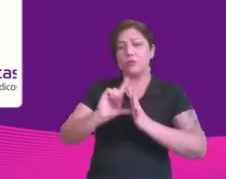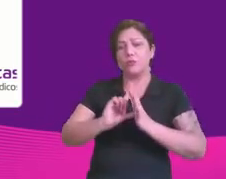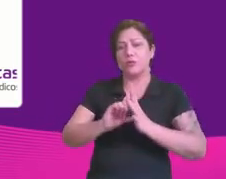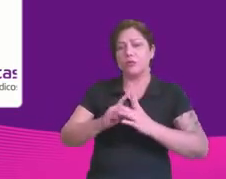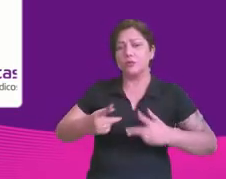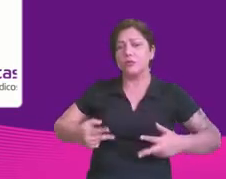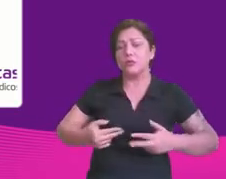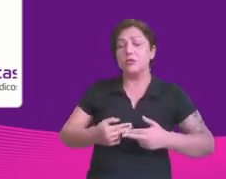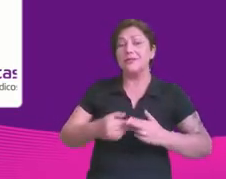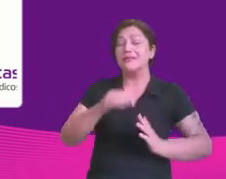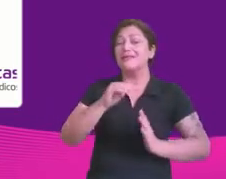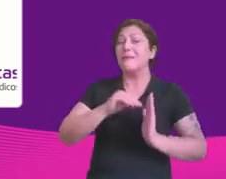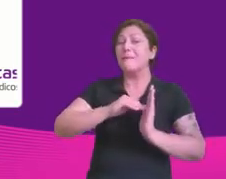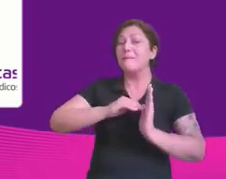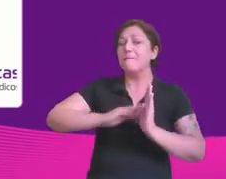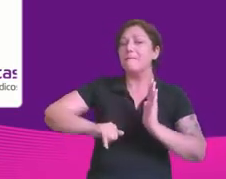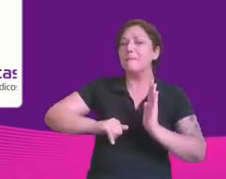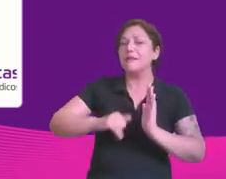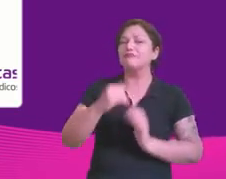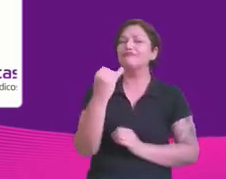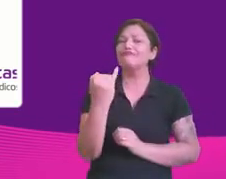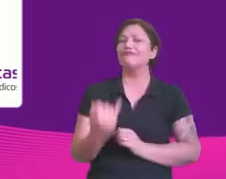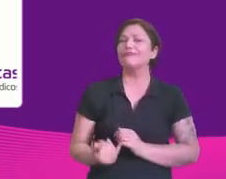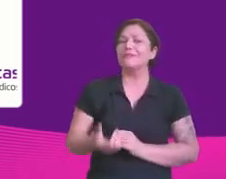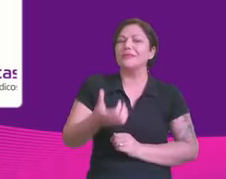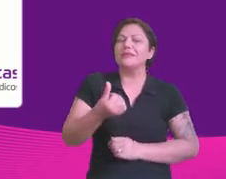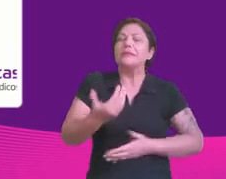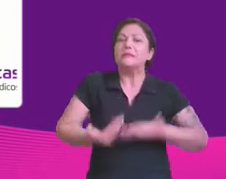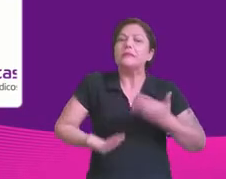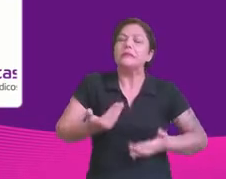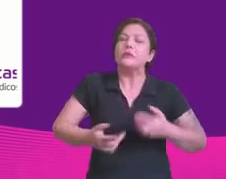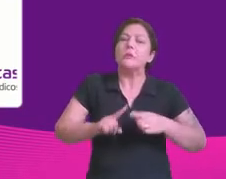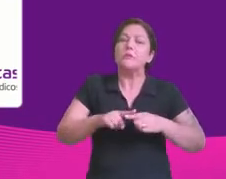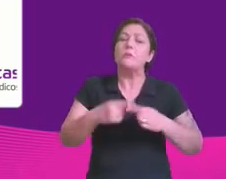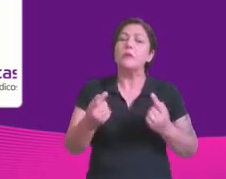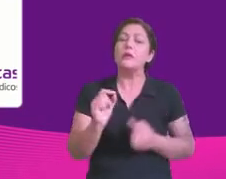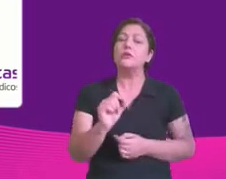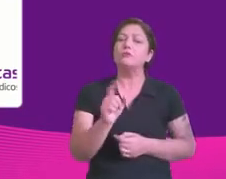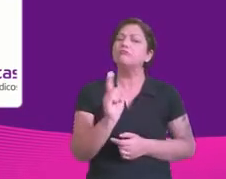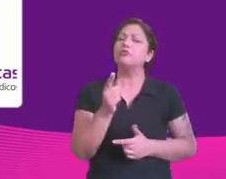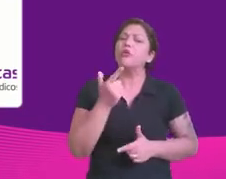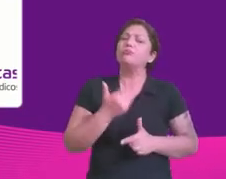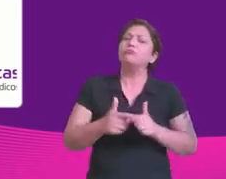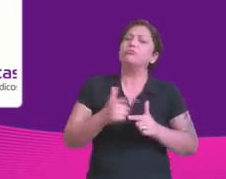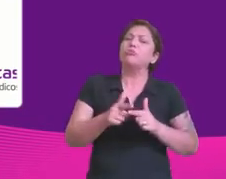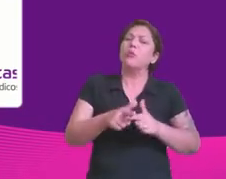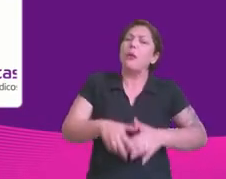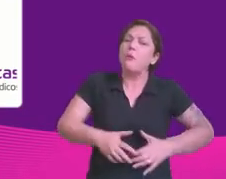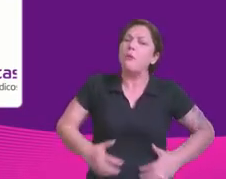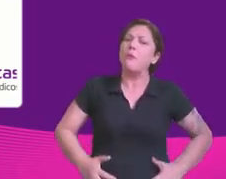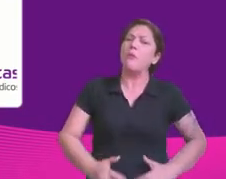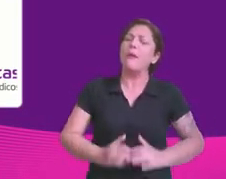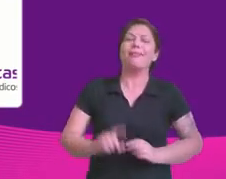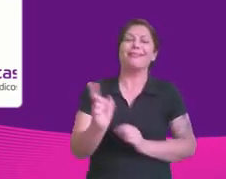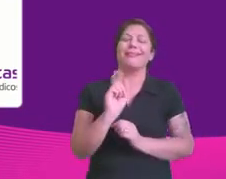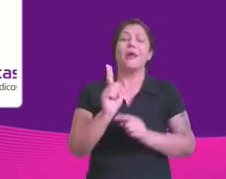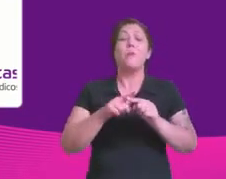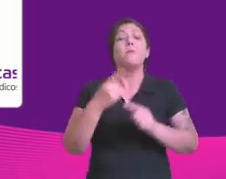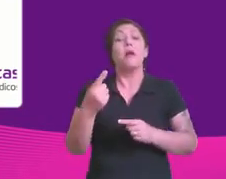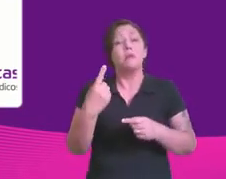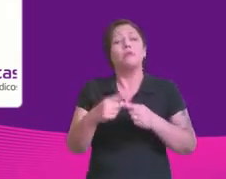não relacionada à toxicidade gastrointestinal, mas sim relacionada à parte de